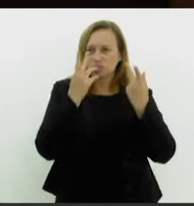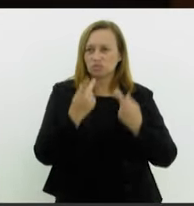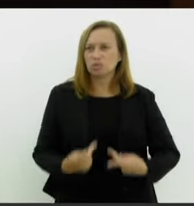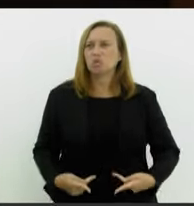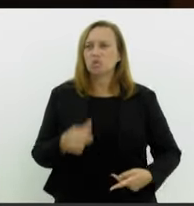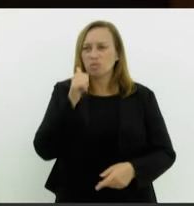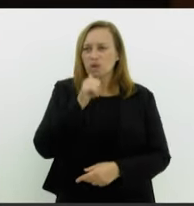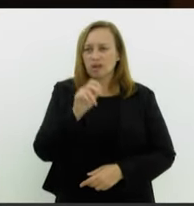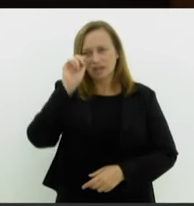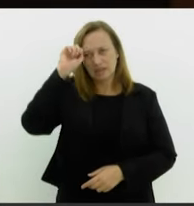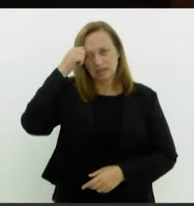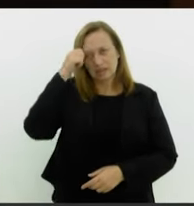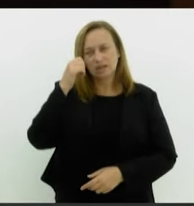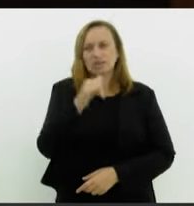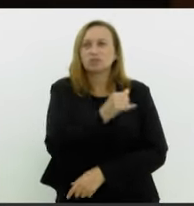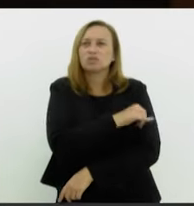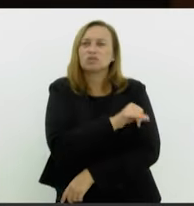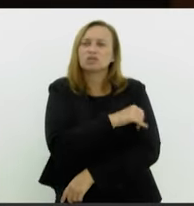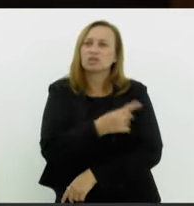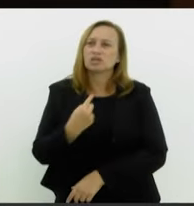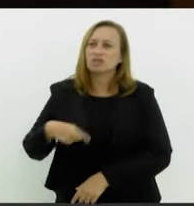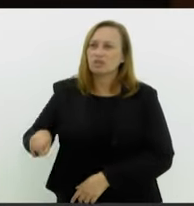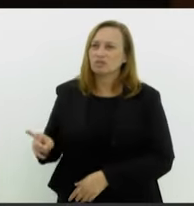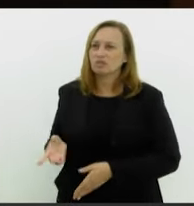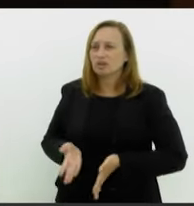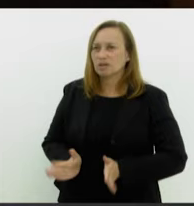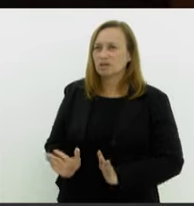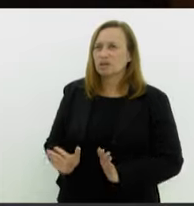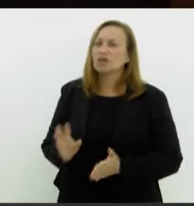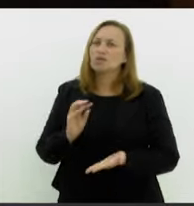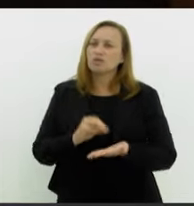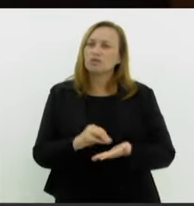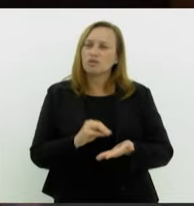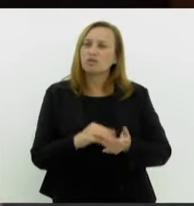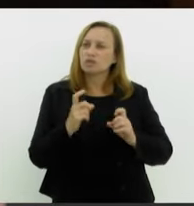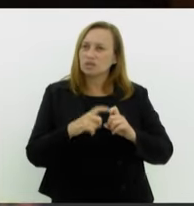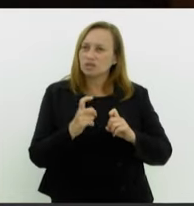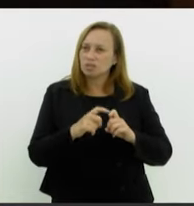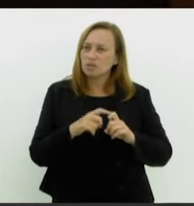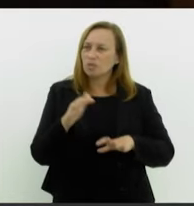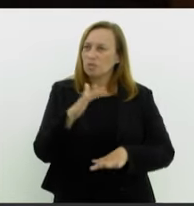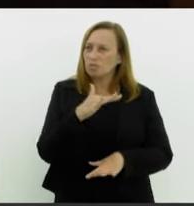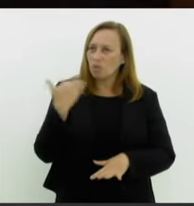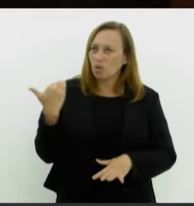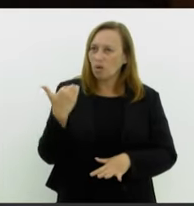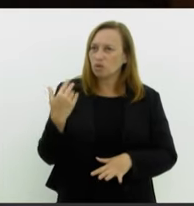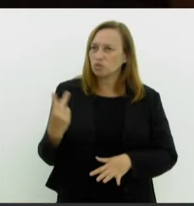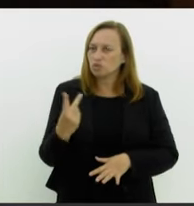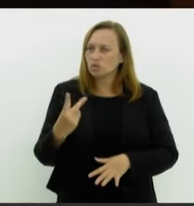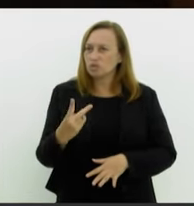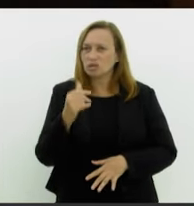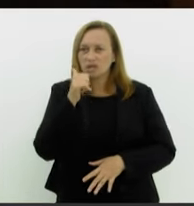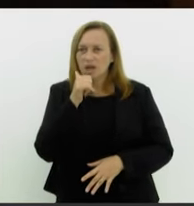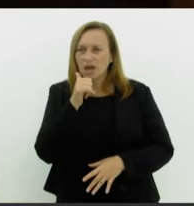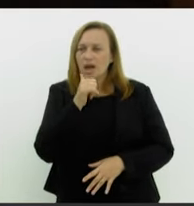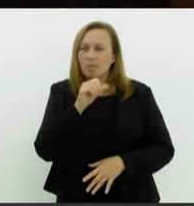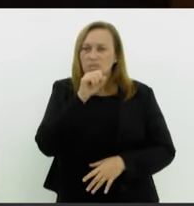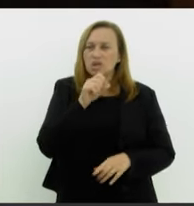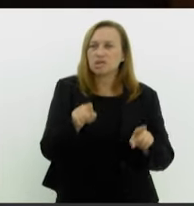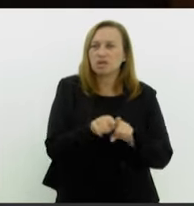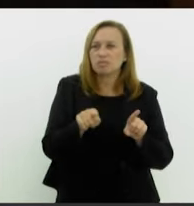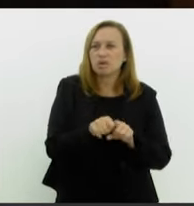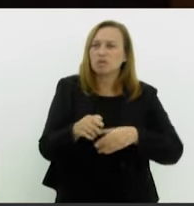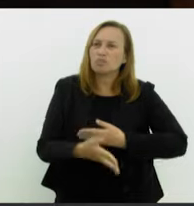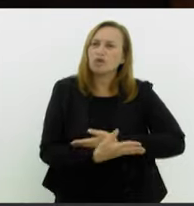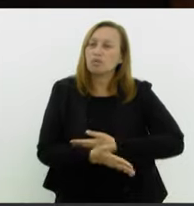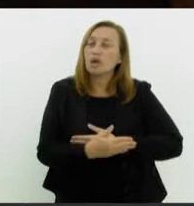Fluminense que vai ter o seu bebê e por falta de atendimento médico eficaz morre ela e morre o bebê